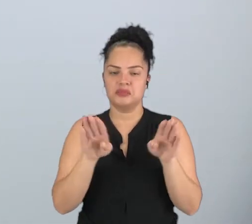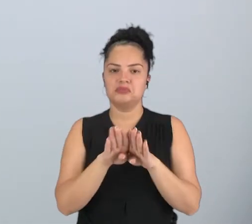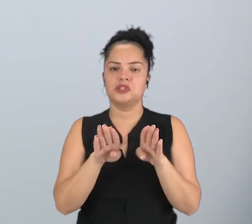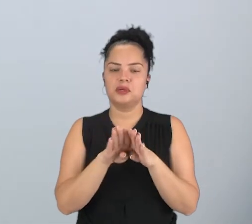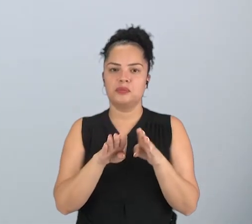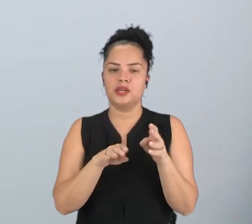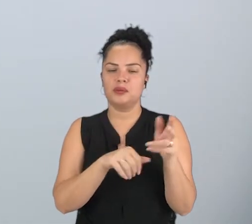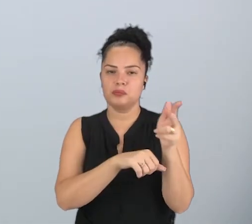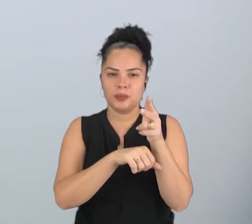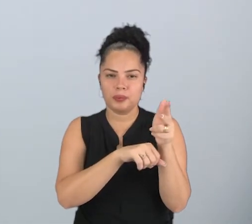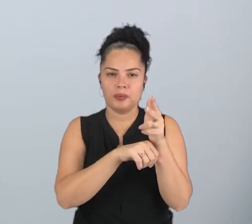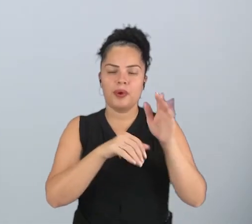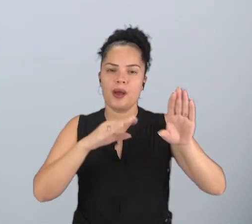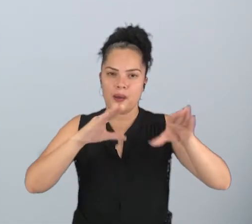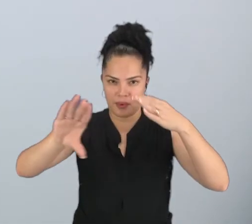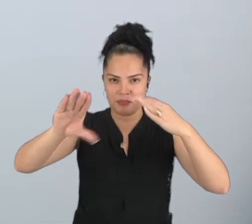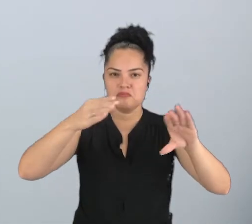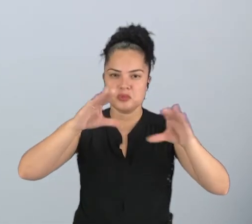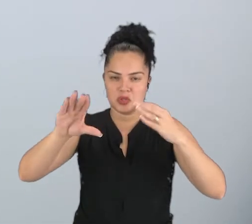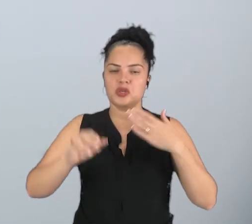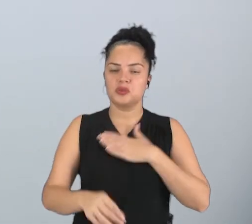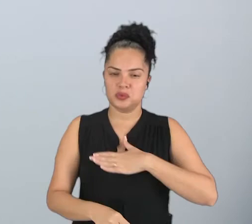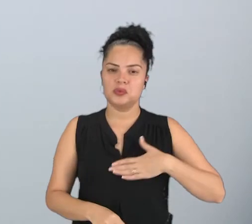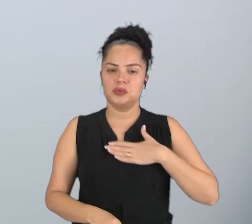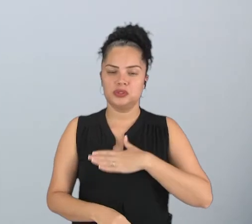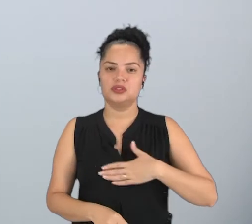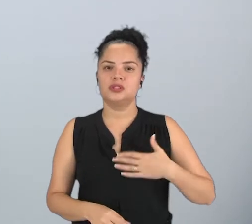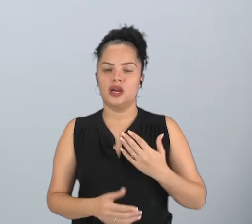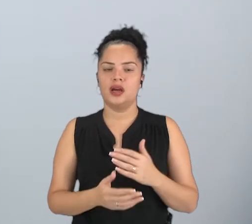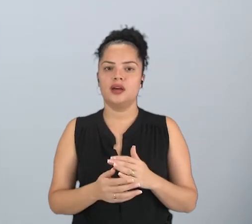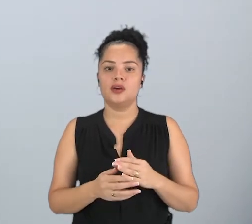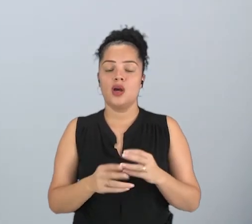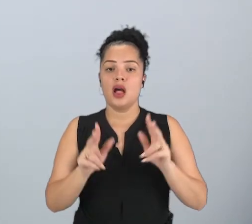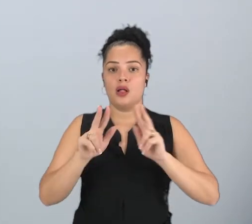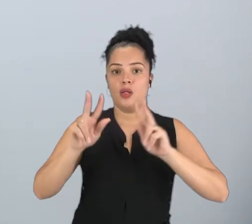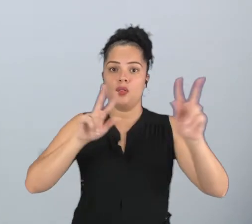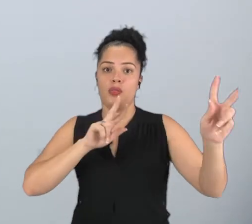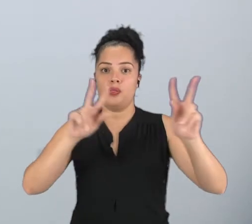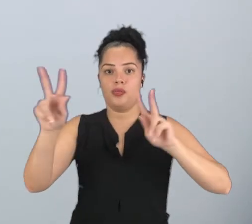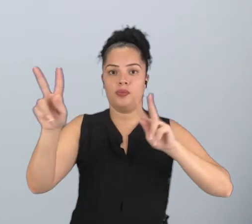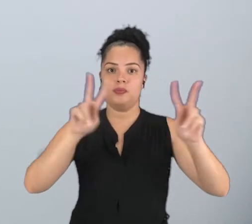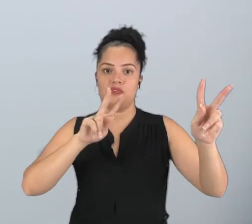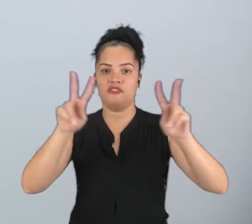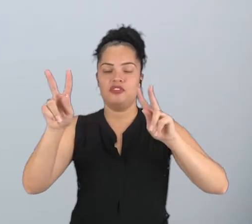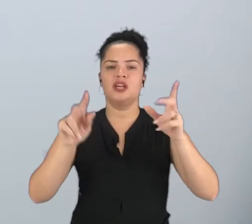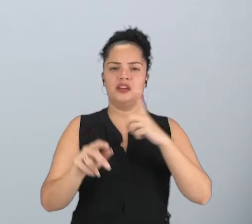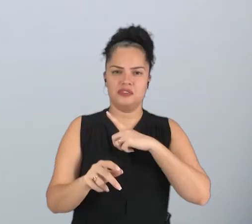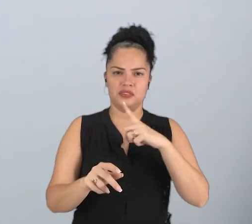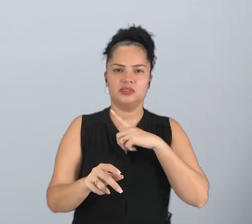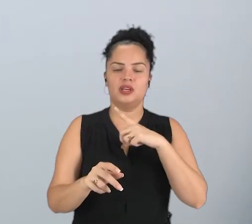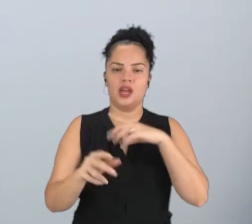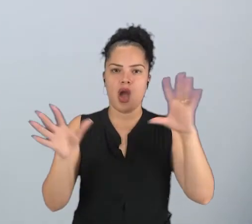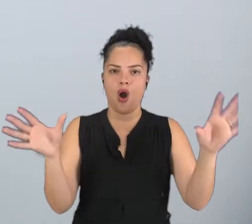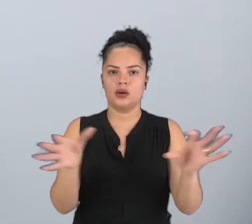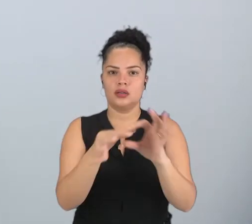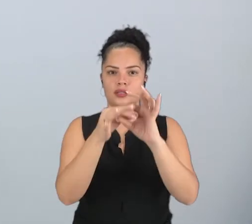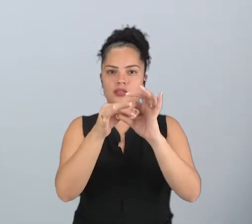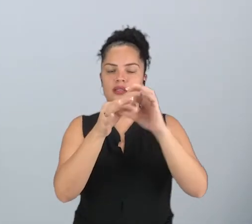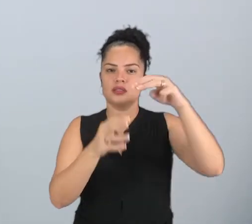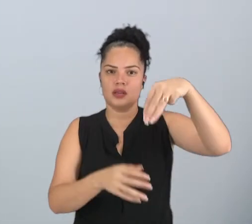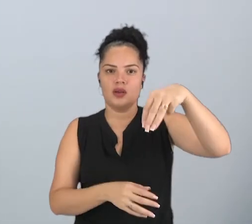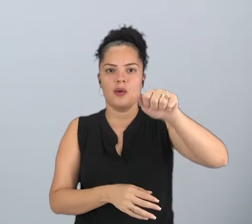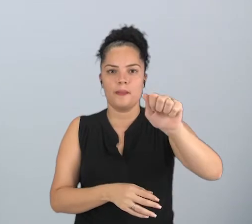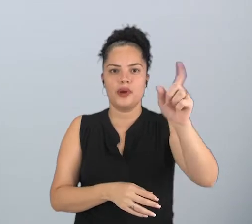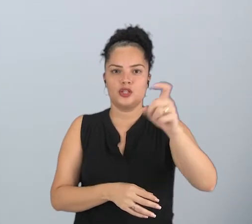muitas músicas para essa dança. Vamos destacar também o frevo no Nordeste, que vai ser a junção da marcha, do machixe,